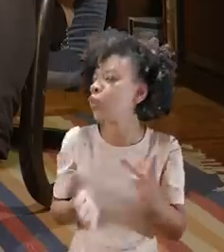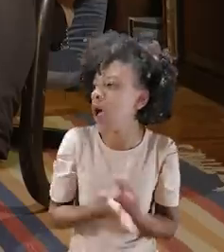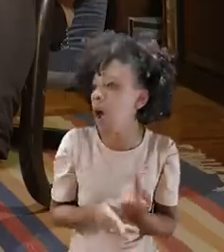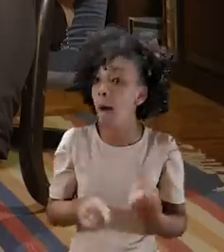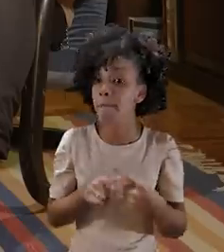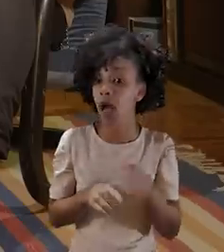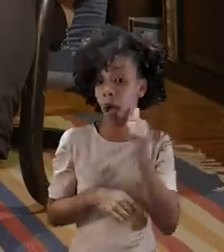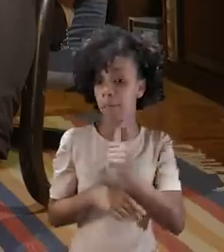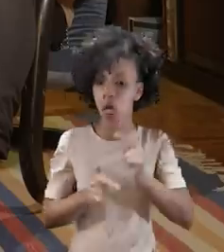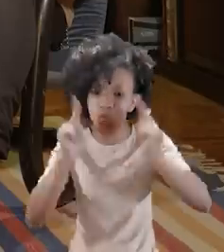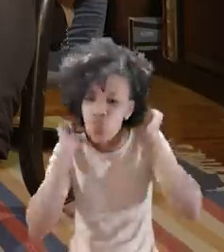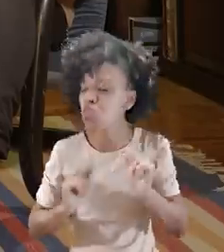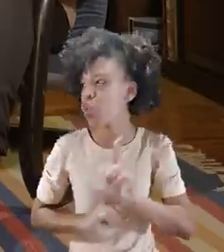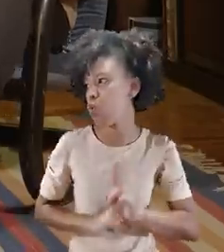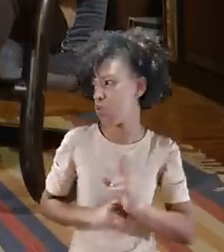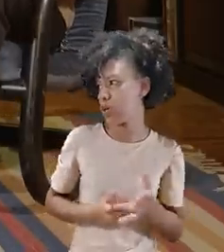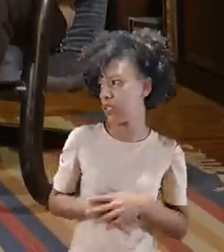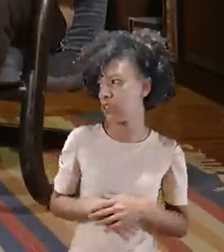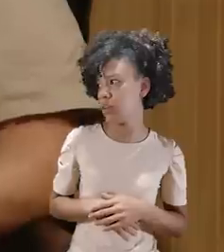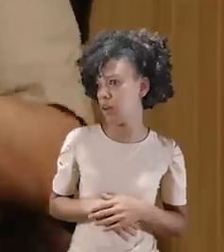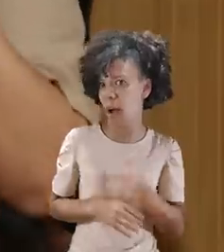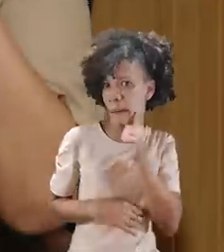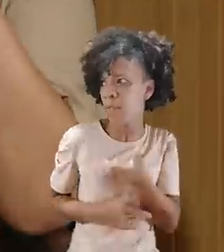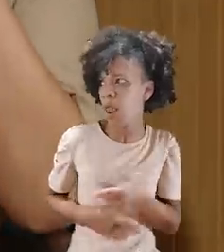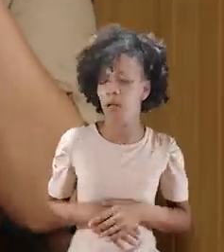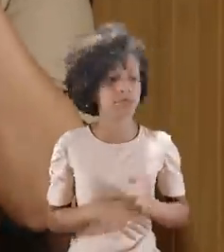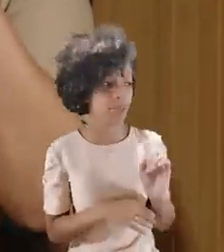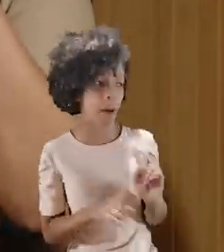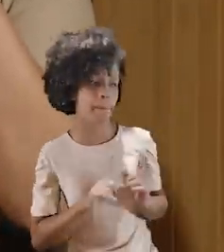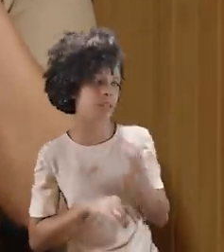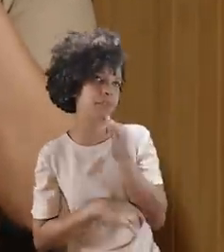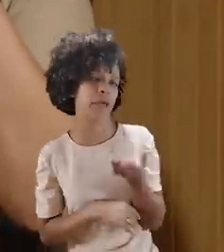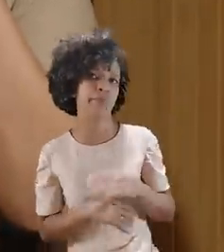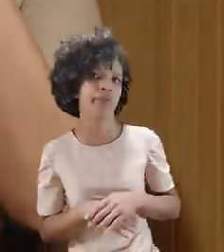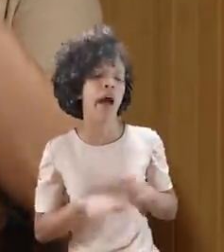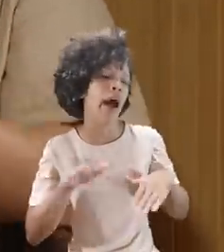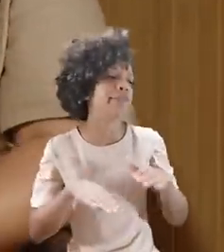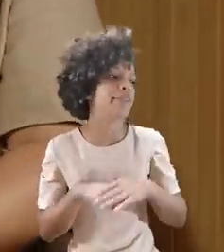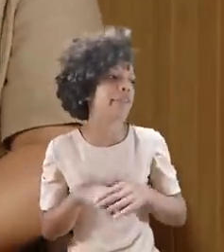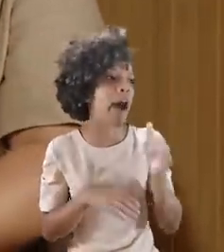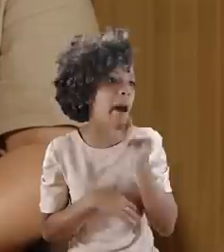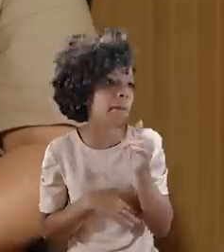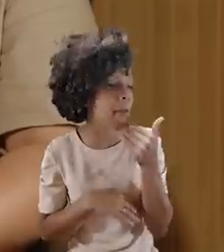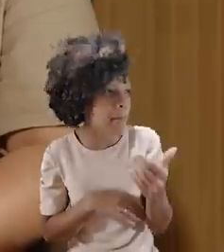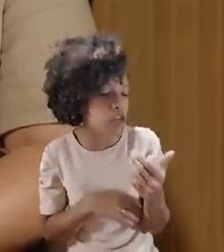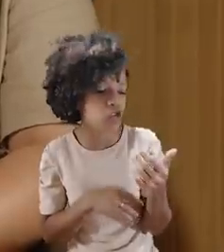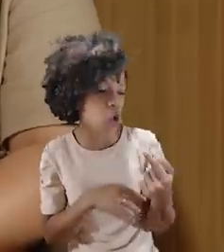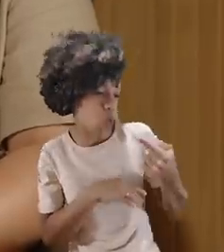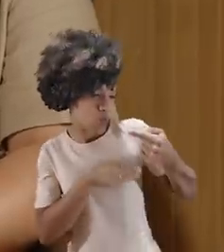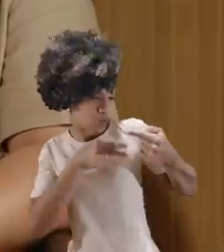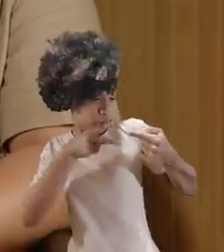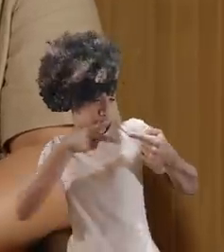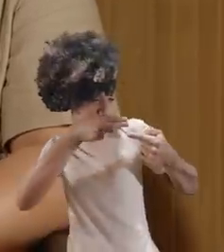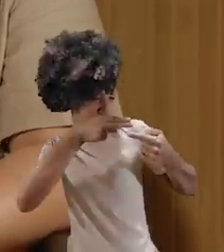tipo de erro que a mulher no raspa o cabelo nos a máquina né não a Clara sei lá tirar as vezes a mulher chega chega pedindo para tirar